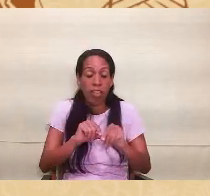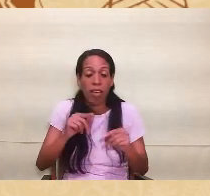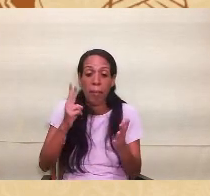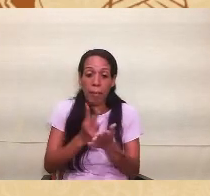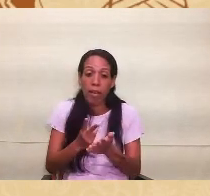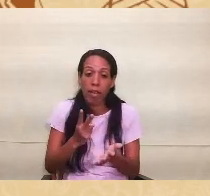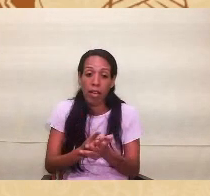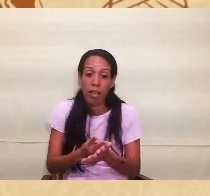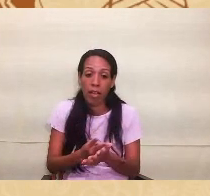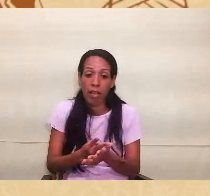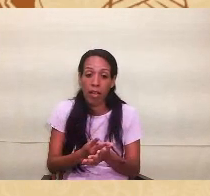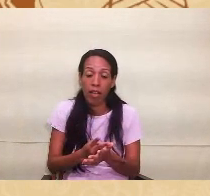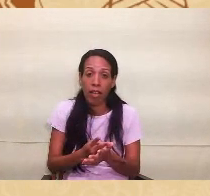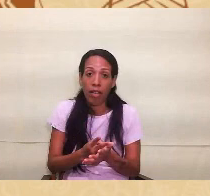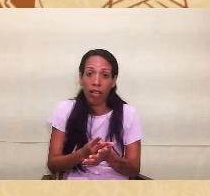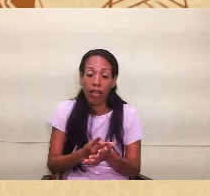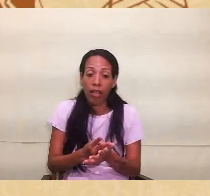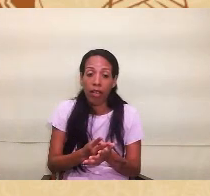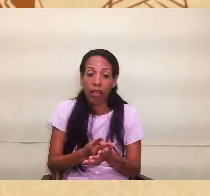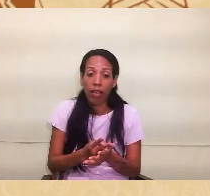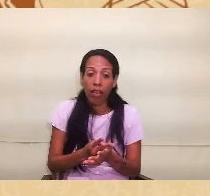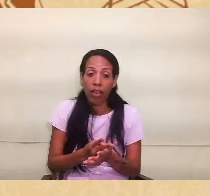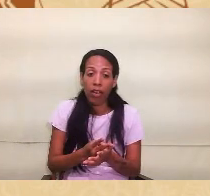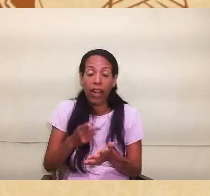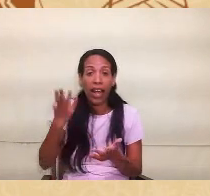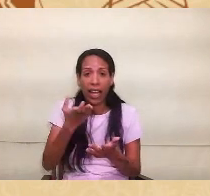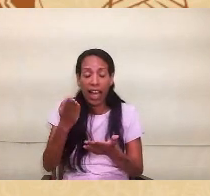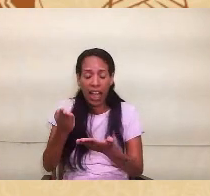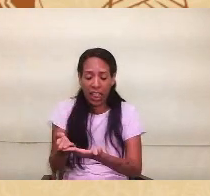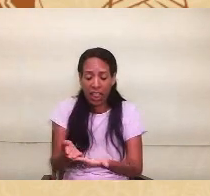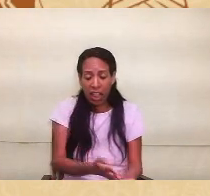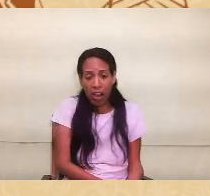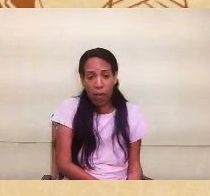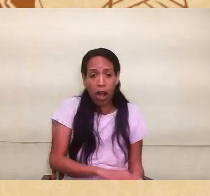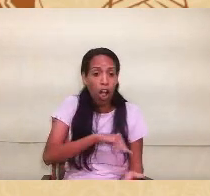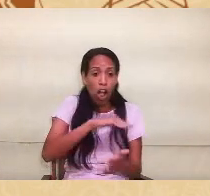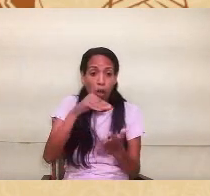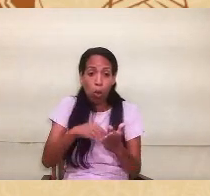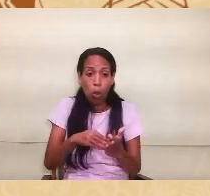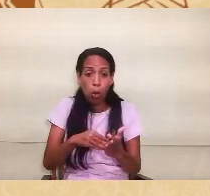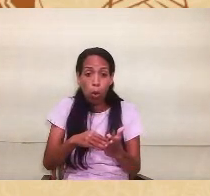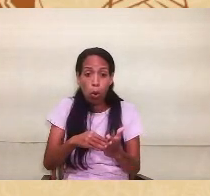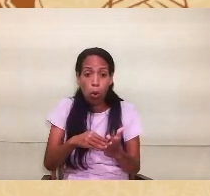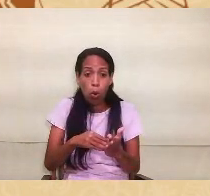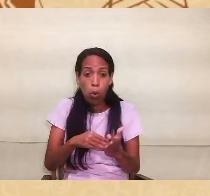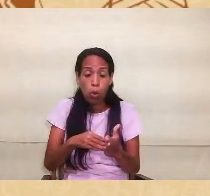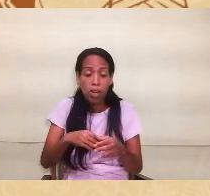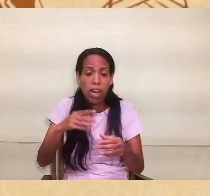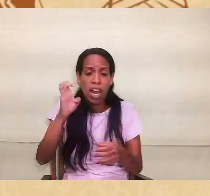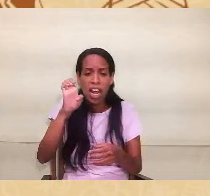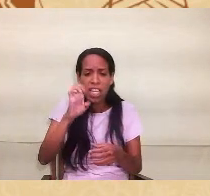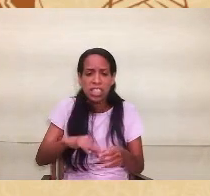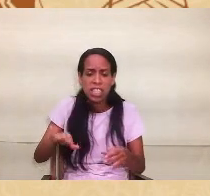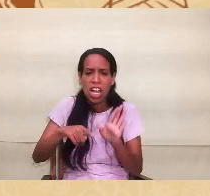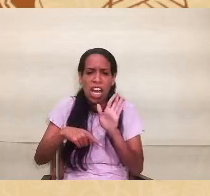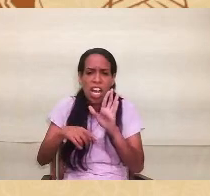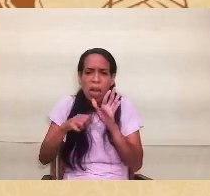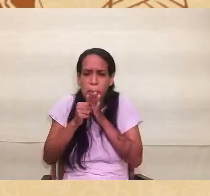a FUNAI está querendo, todo momento, derrubar toda a participação do Estado na proteção de terras